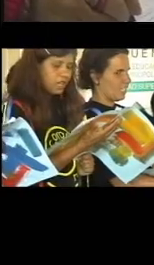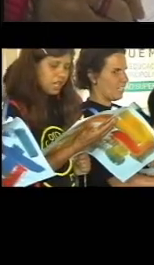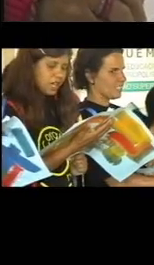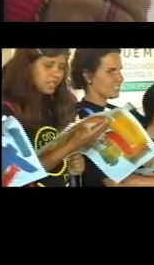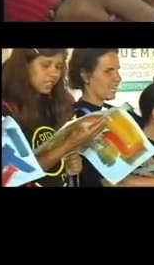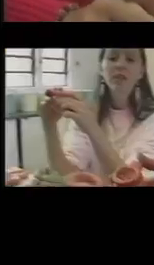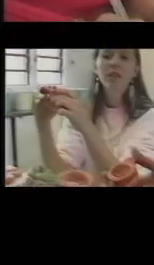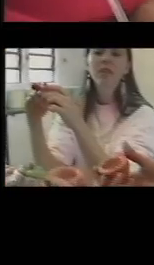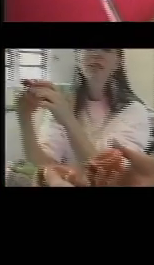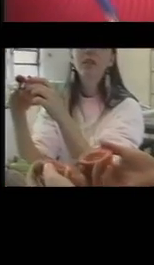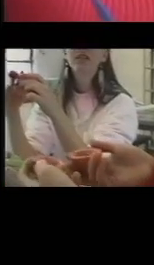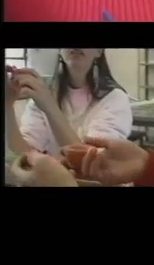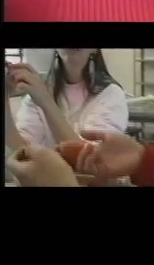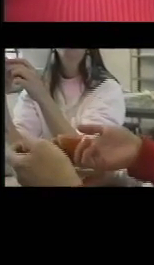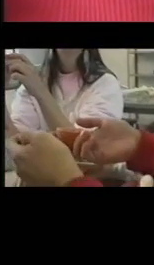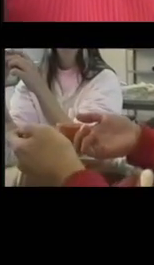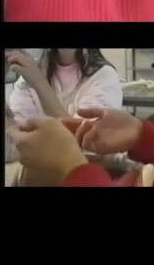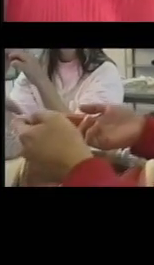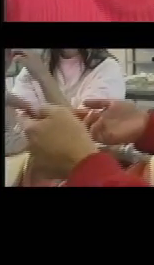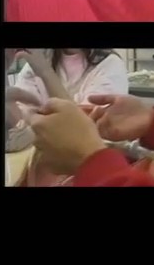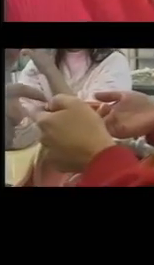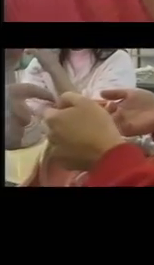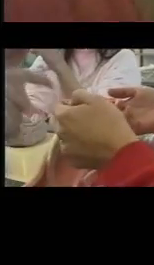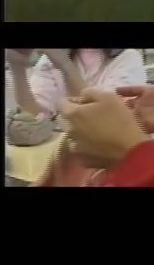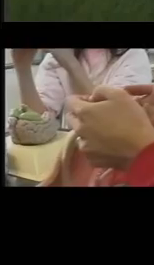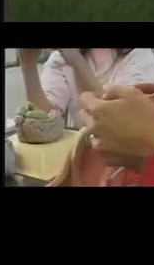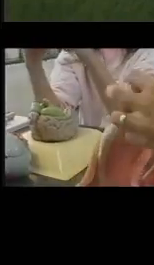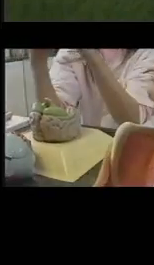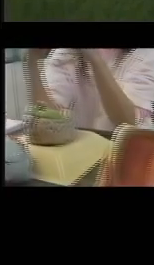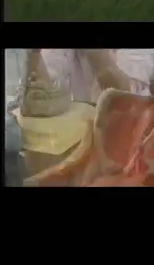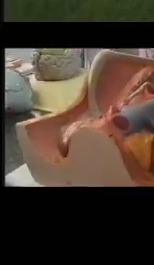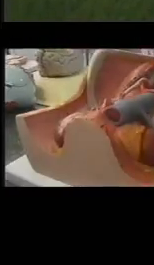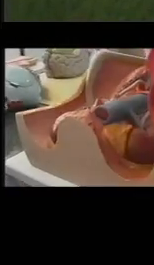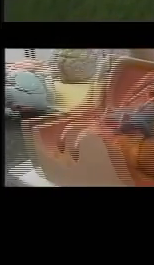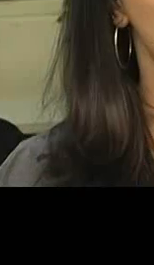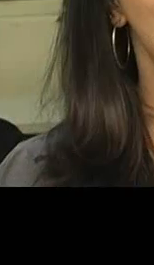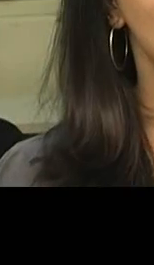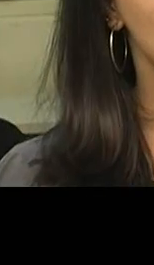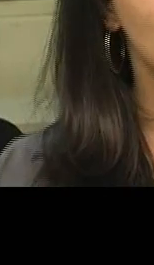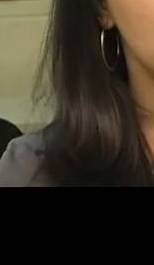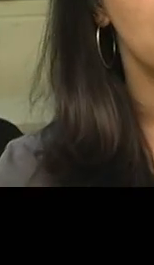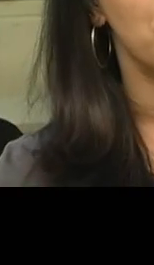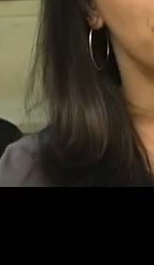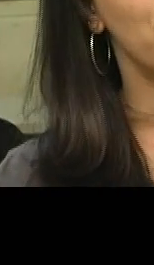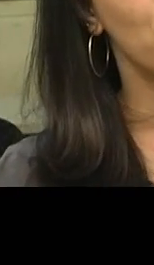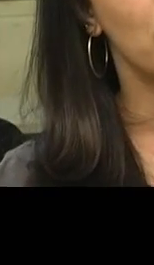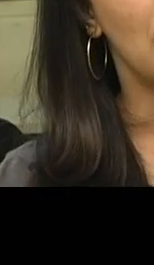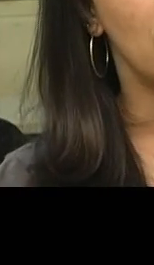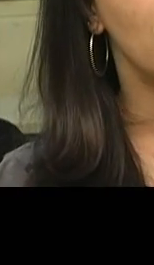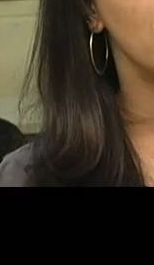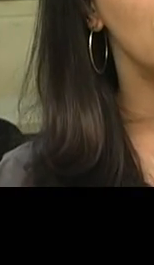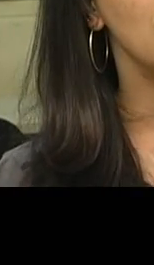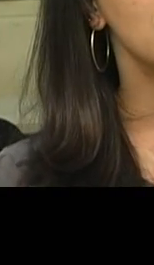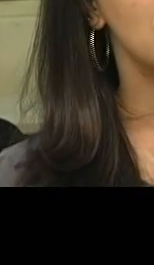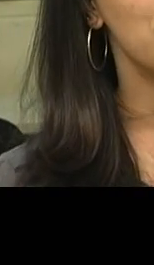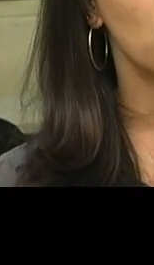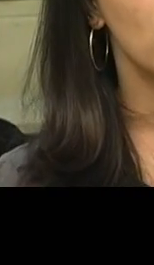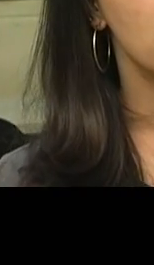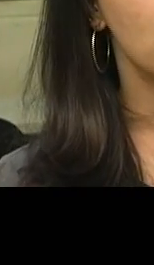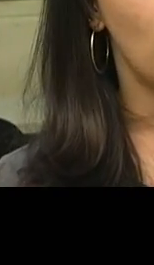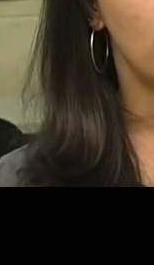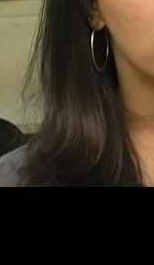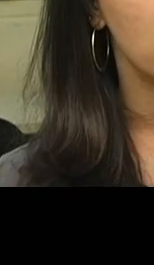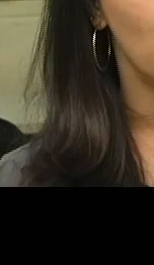tendo na teoria aqui. Você vê que os professores estão buscando sempre renovar para pesquisa, para procurar